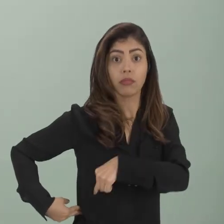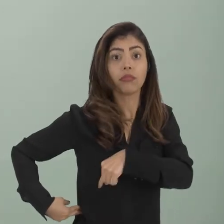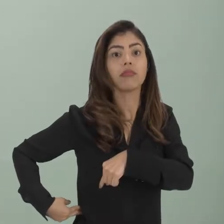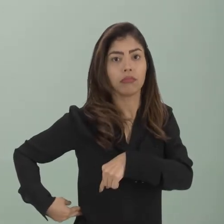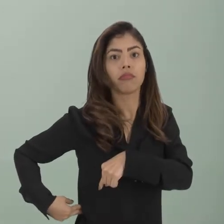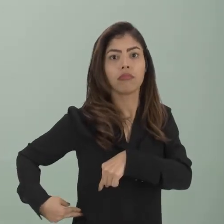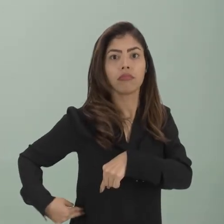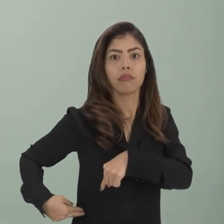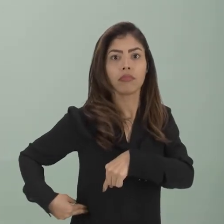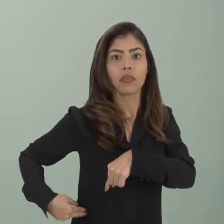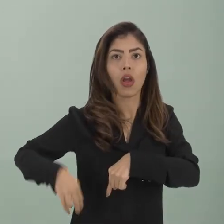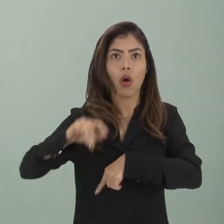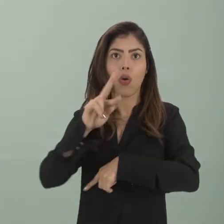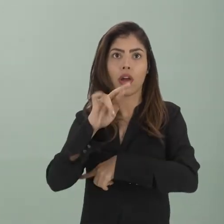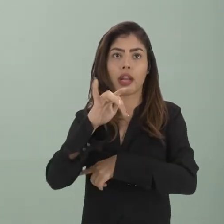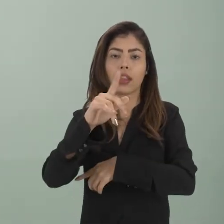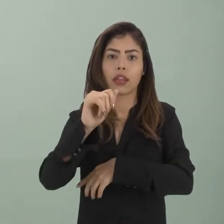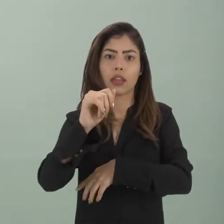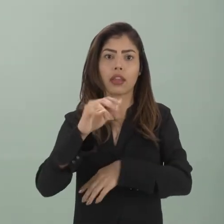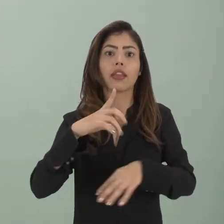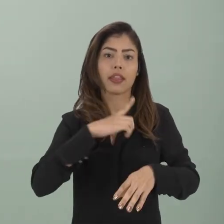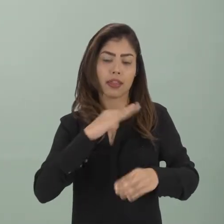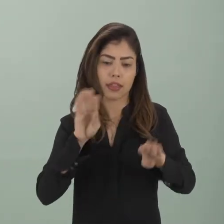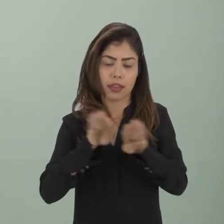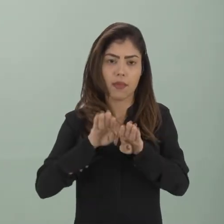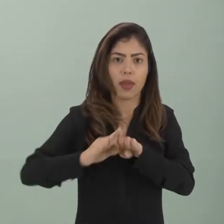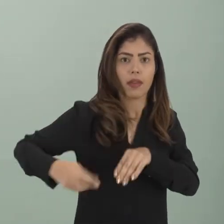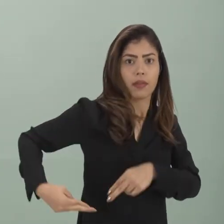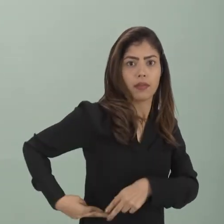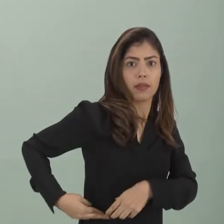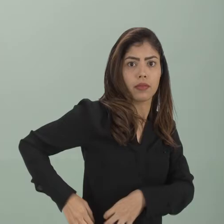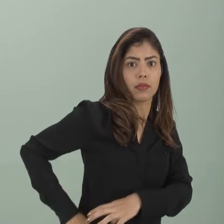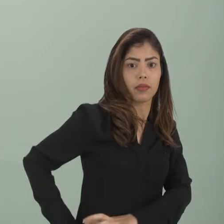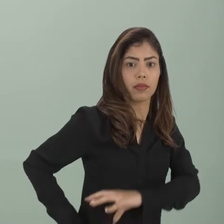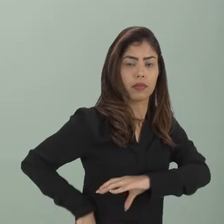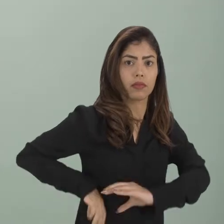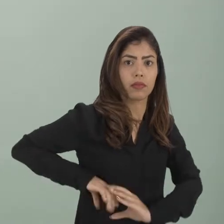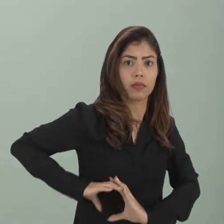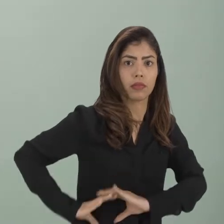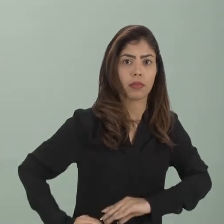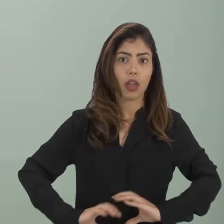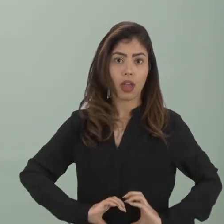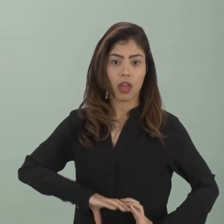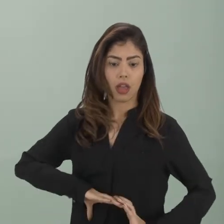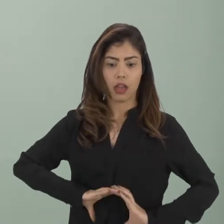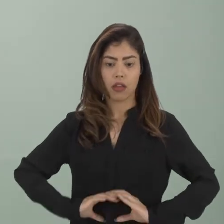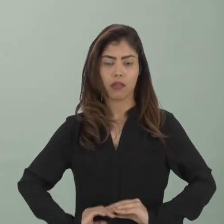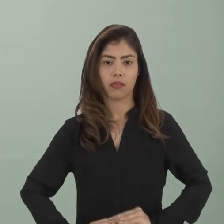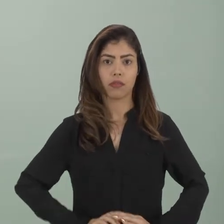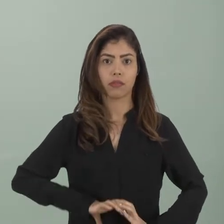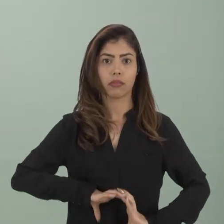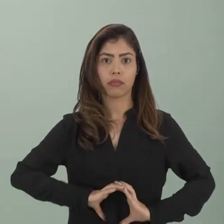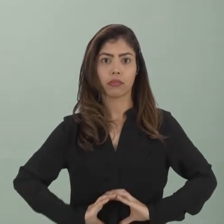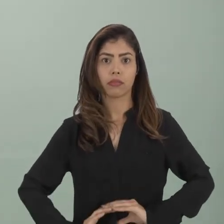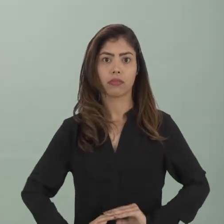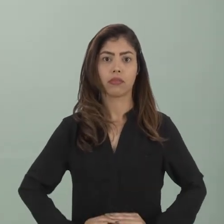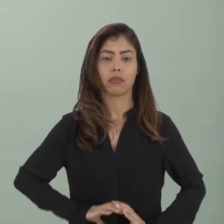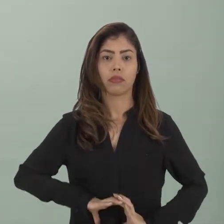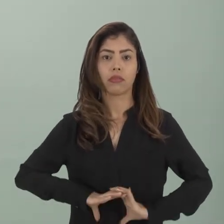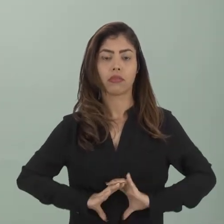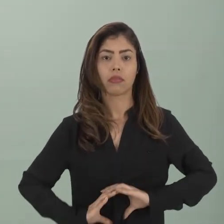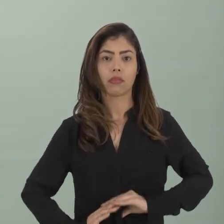então os uréteres também fazem esse mesmo movimento para que a urina chegue lá. E a bexiga se contrai exatamente